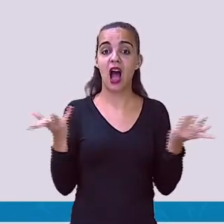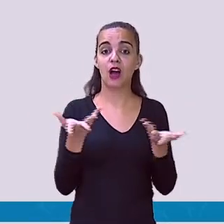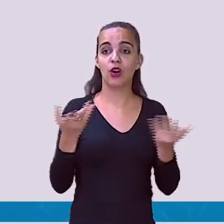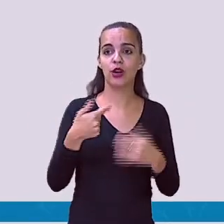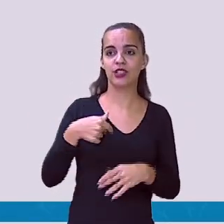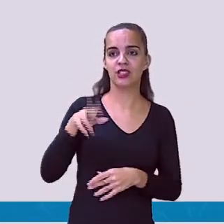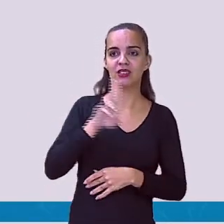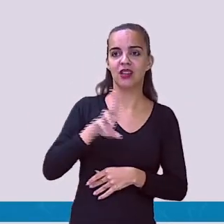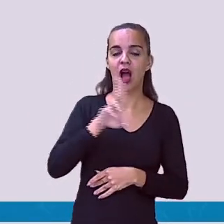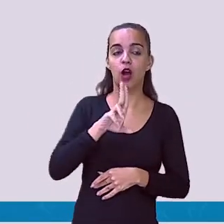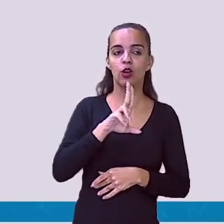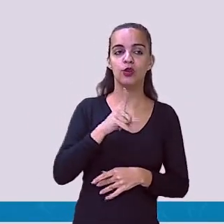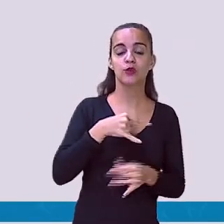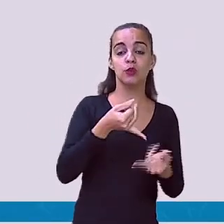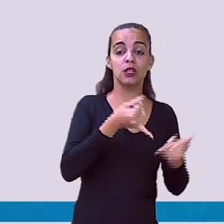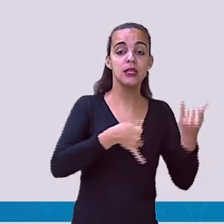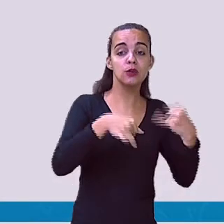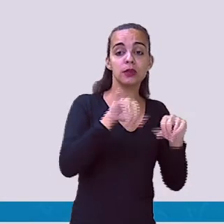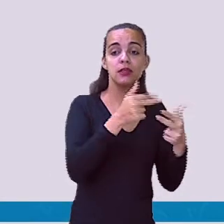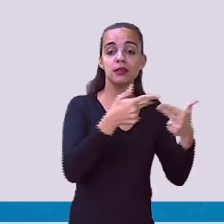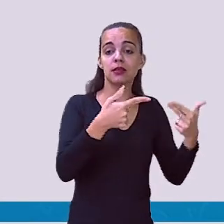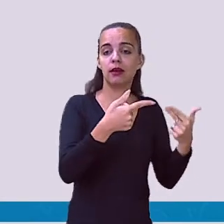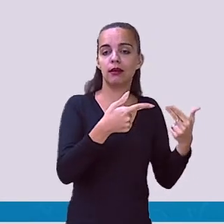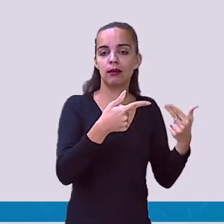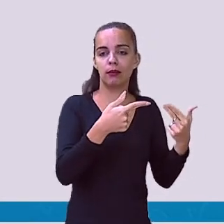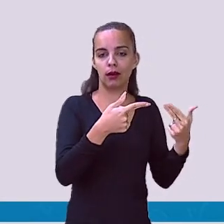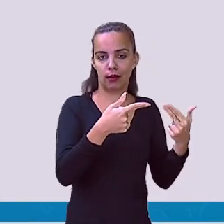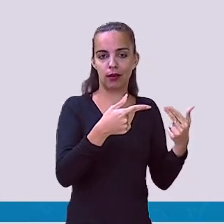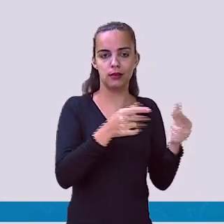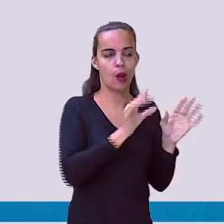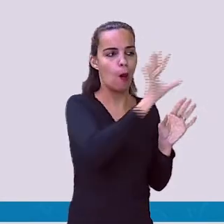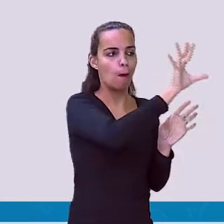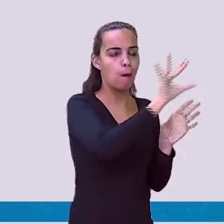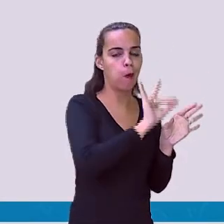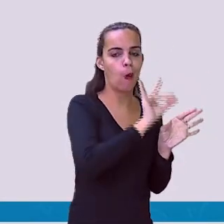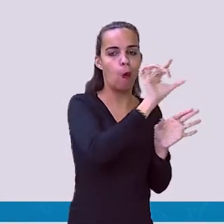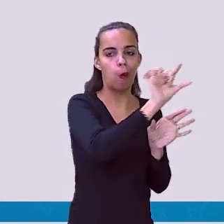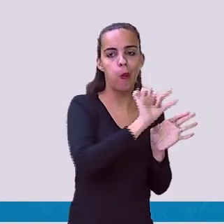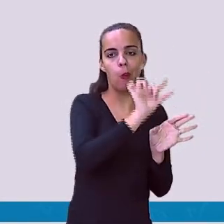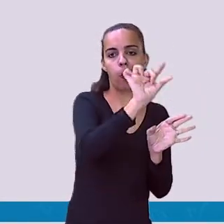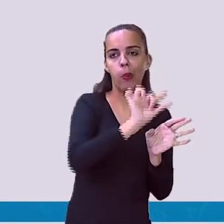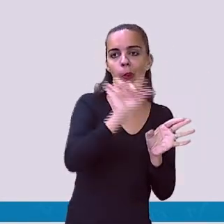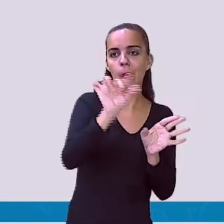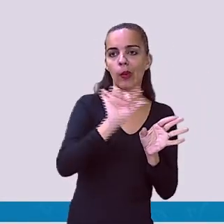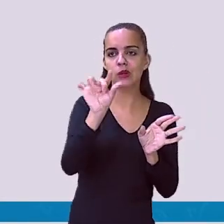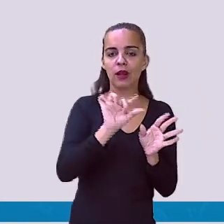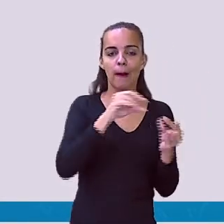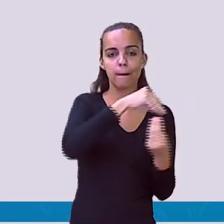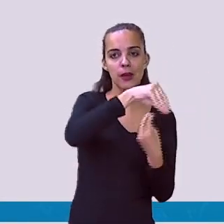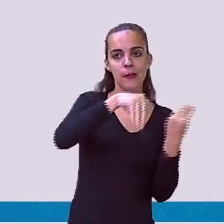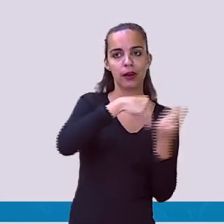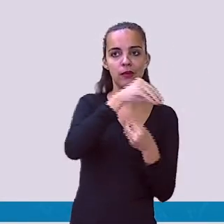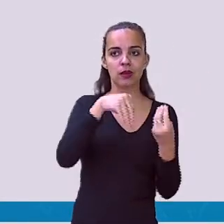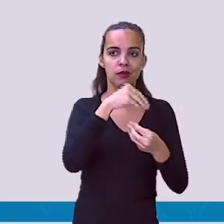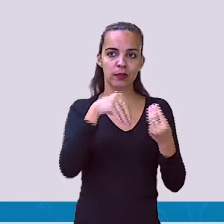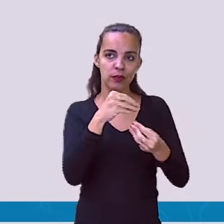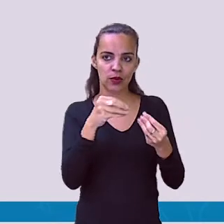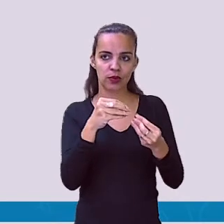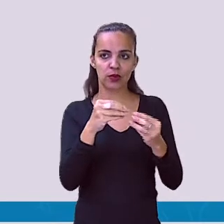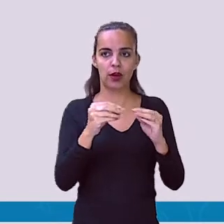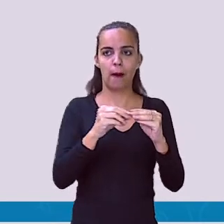de substâncias sendo recolhidas. Como não são apenas duas, nós teremos um processo